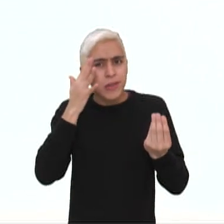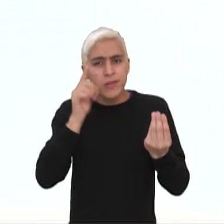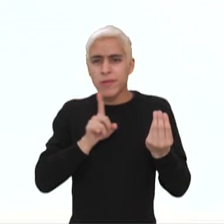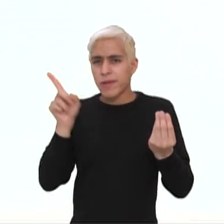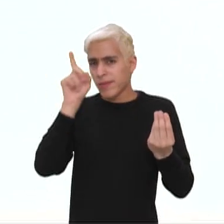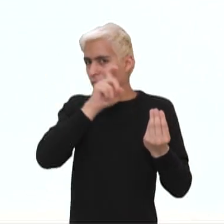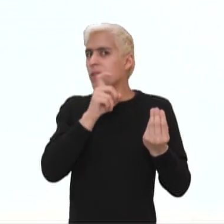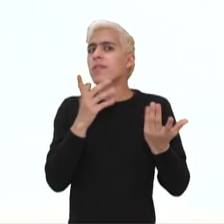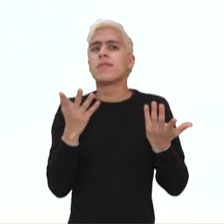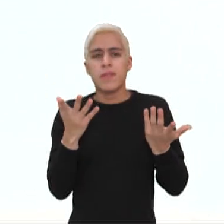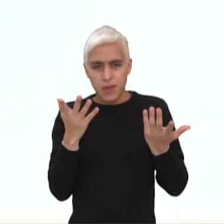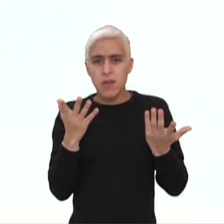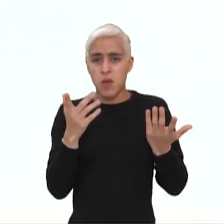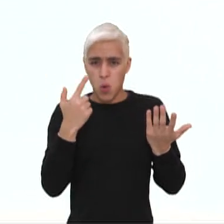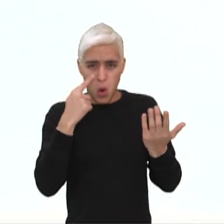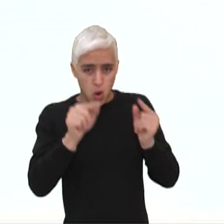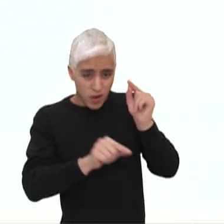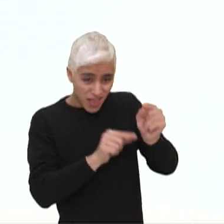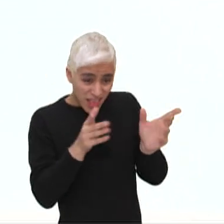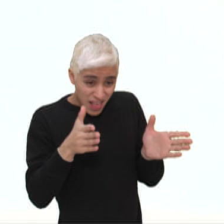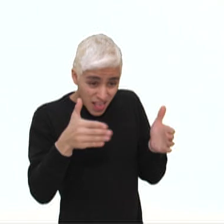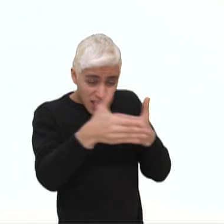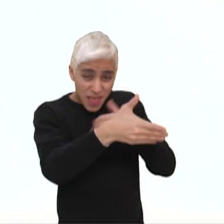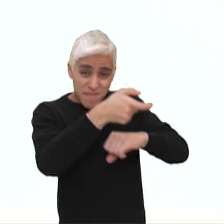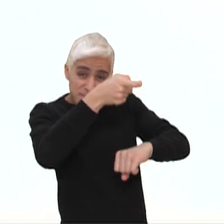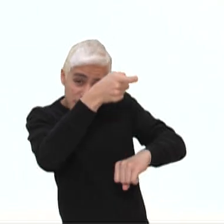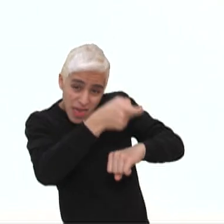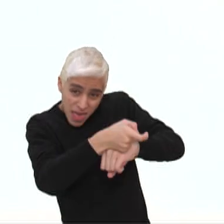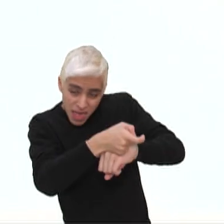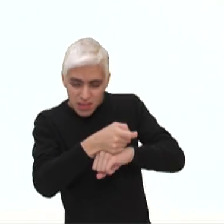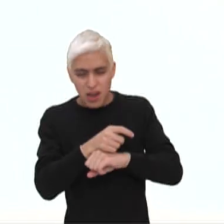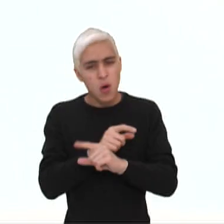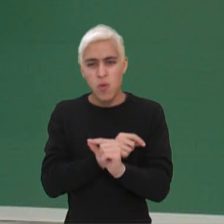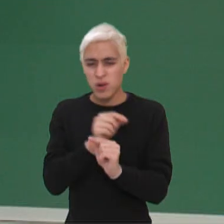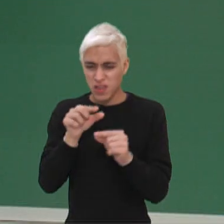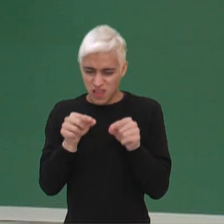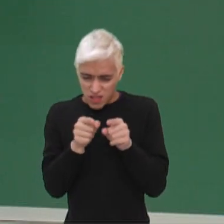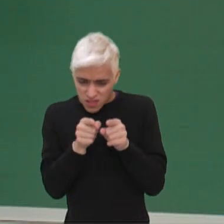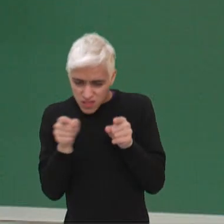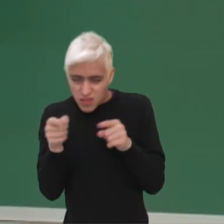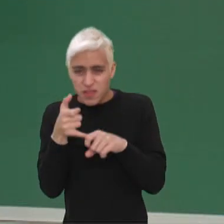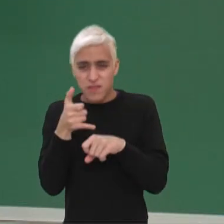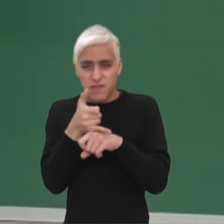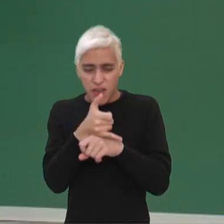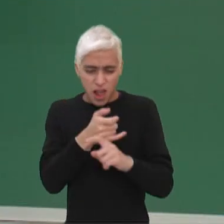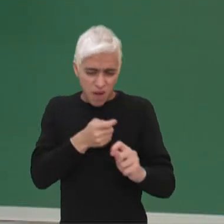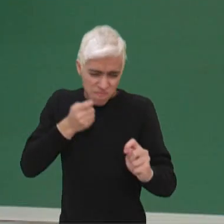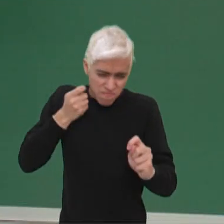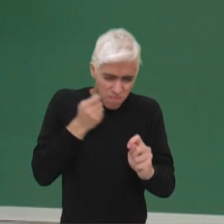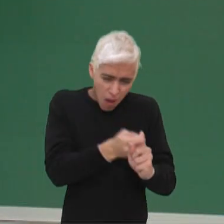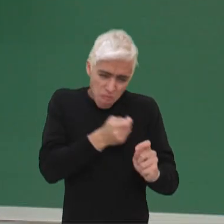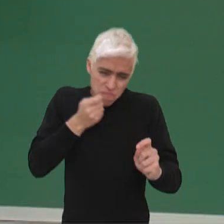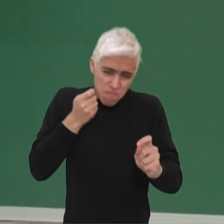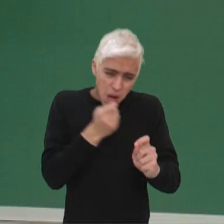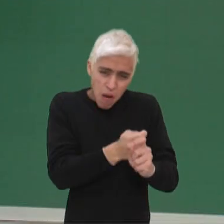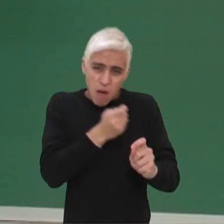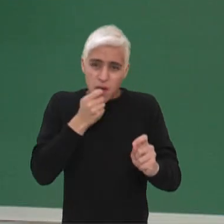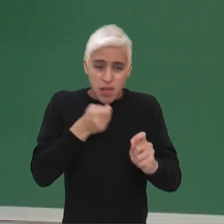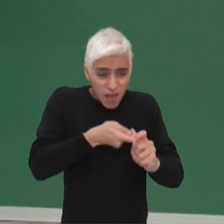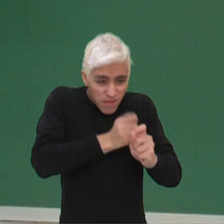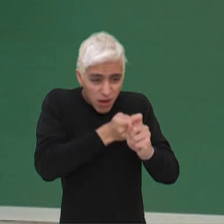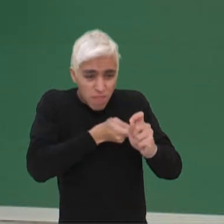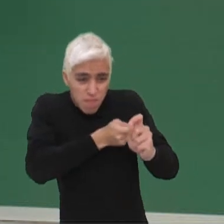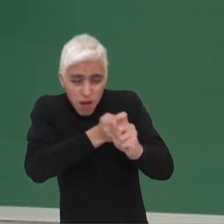é difícil você pegar uma rocha, pegar um prego de metal desse tamanho, bater com um martelo nele, tirando